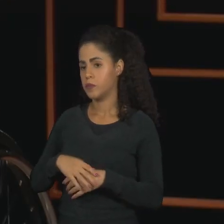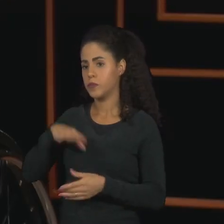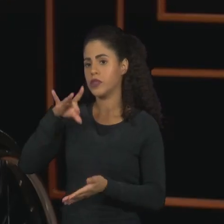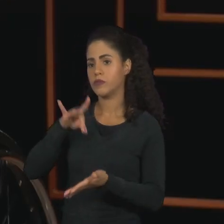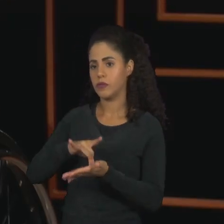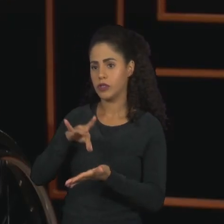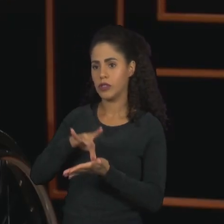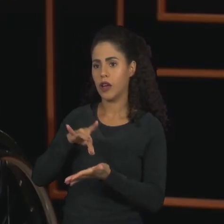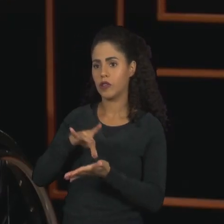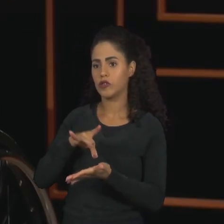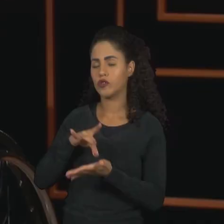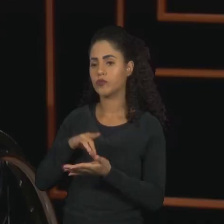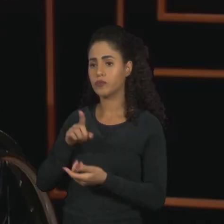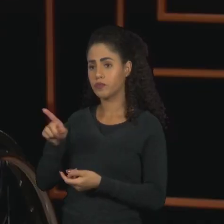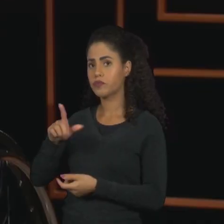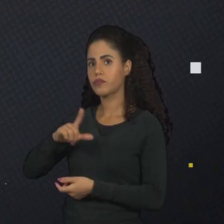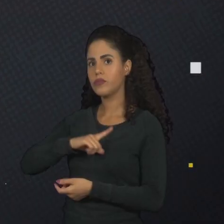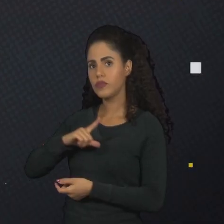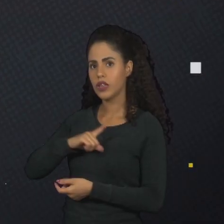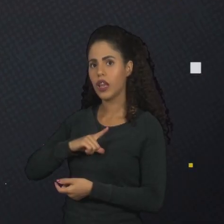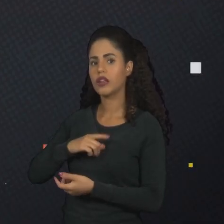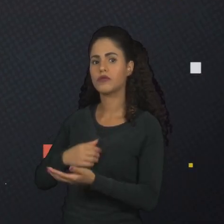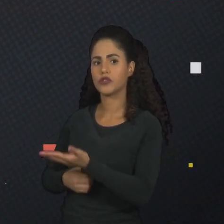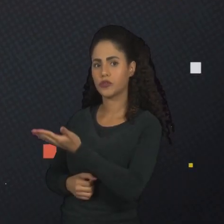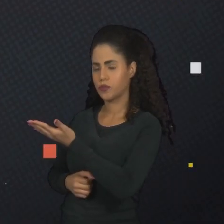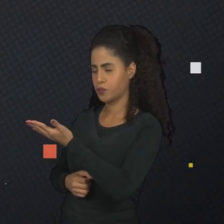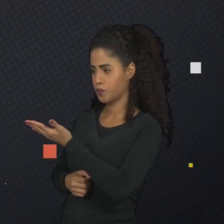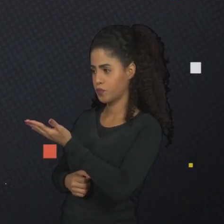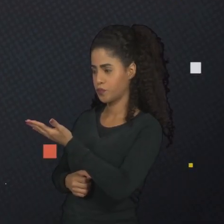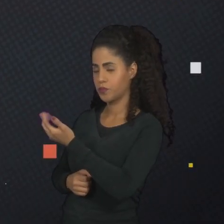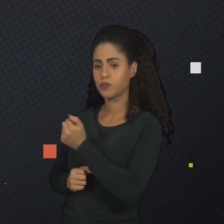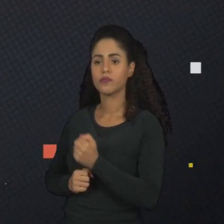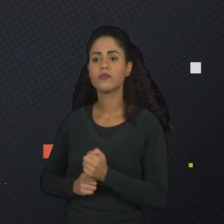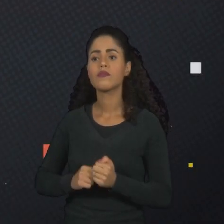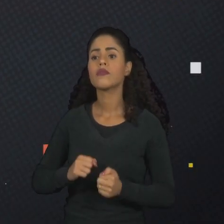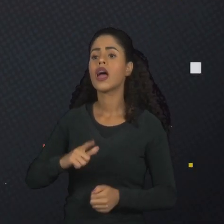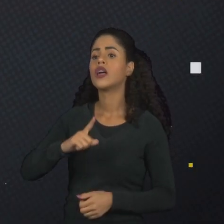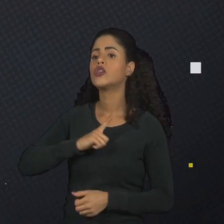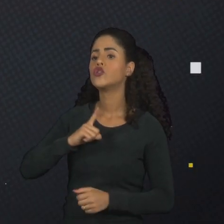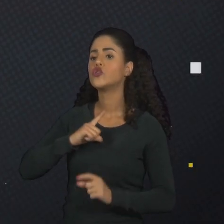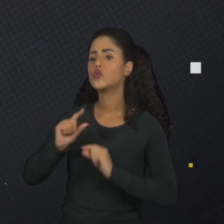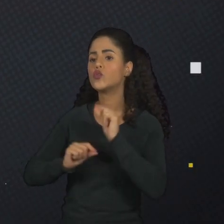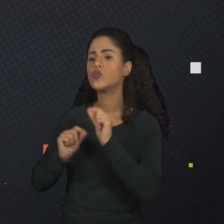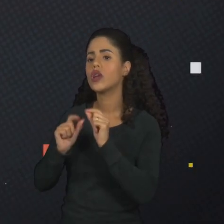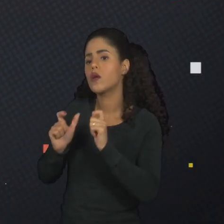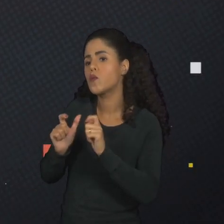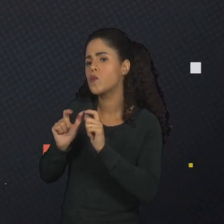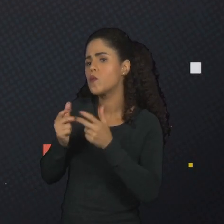que como ele era chamado, ele tinha um fator,